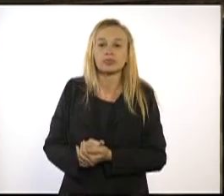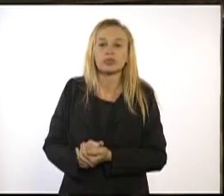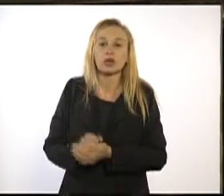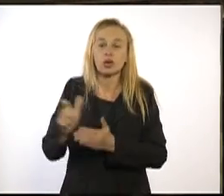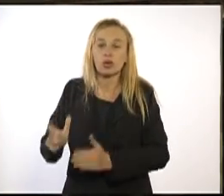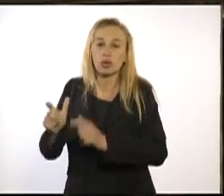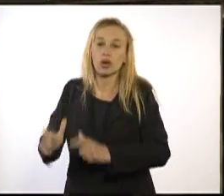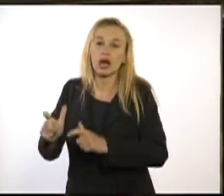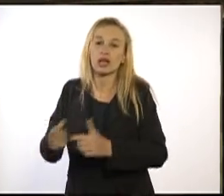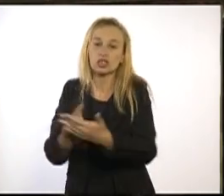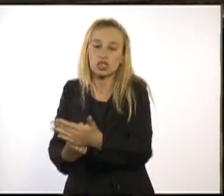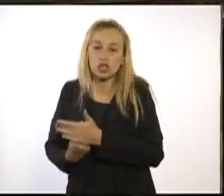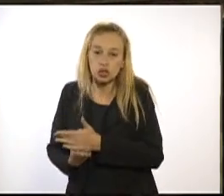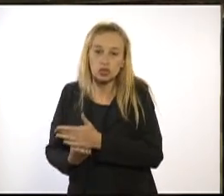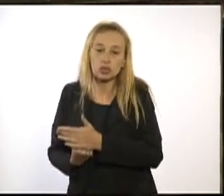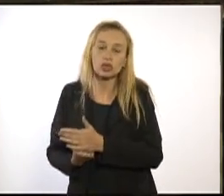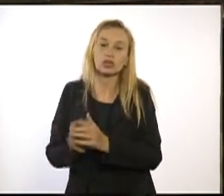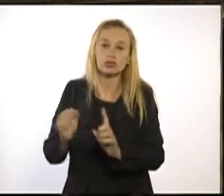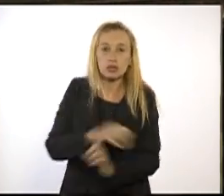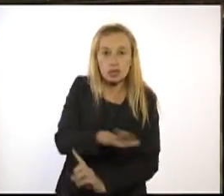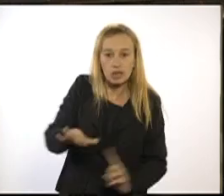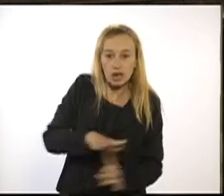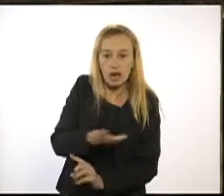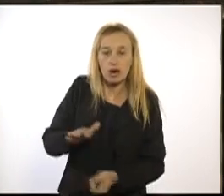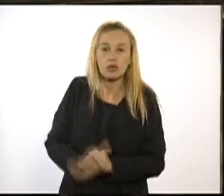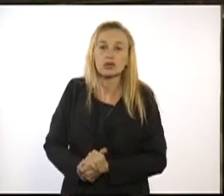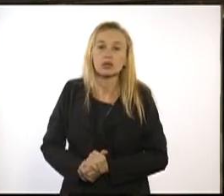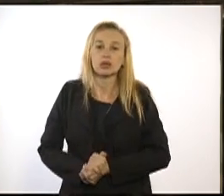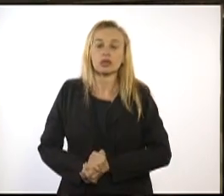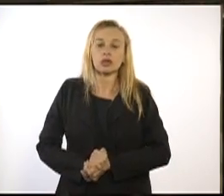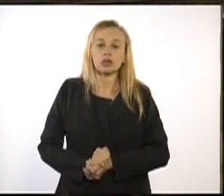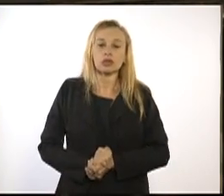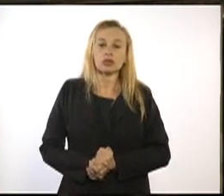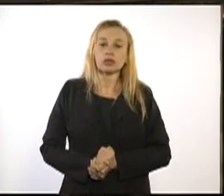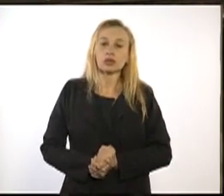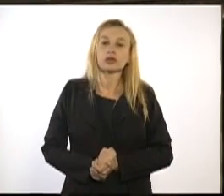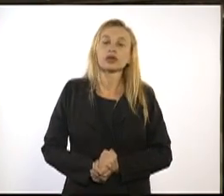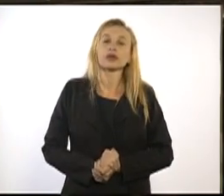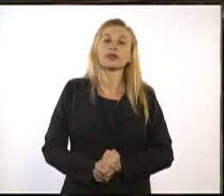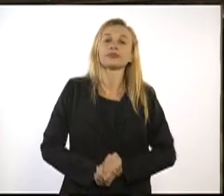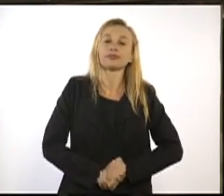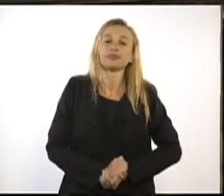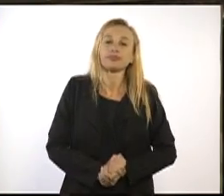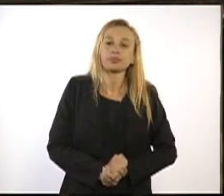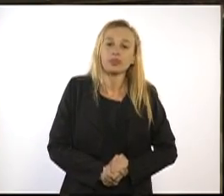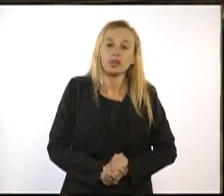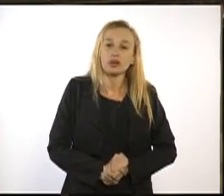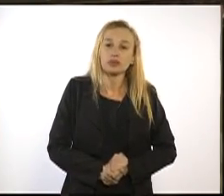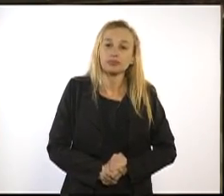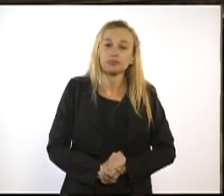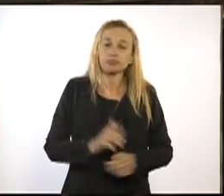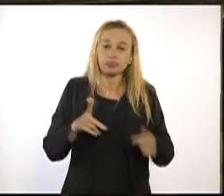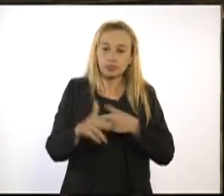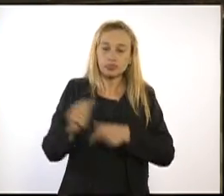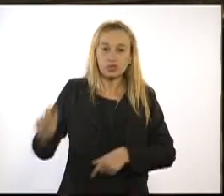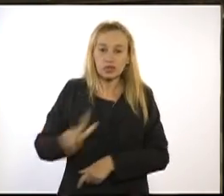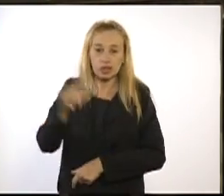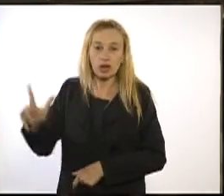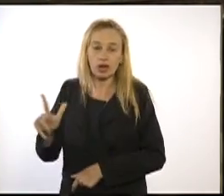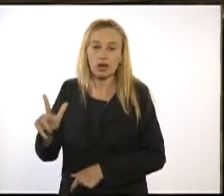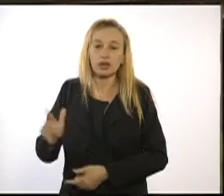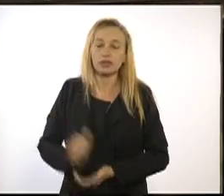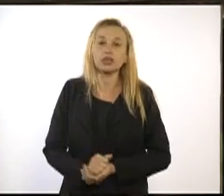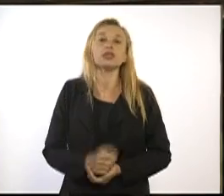referência de assistência social, ou seja, há um desmonte geral. E fica aqui o nosso repúdio.